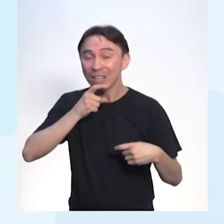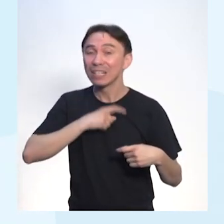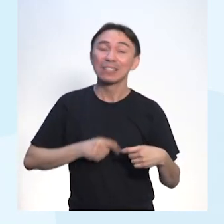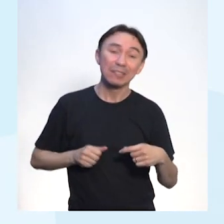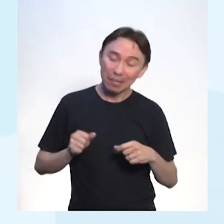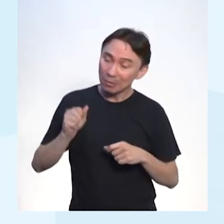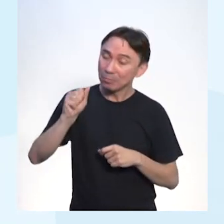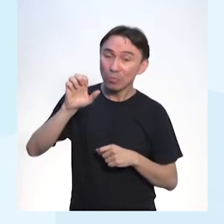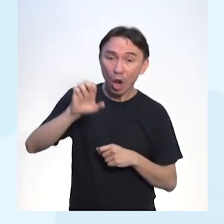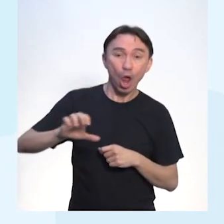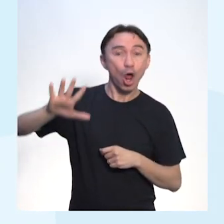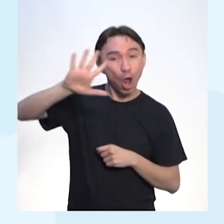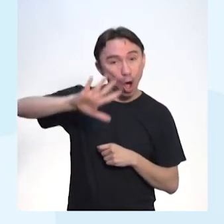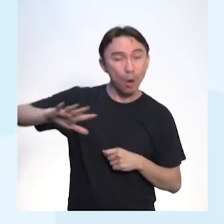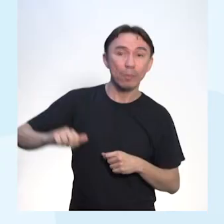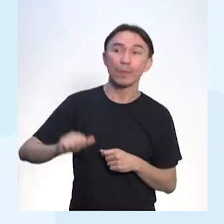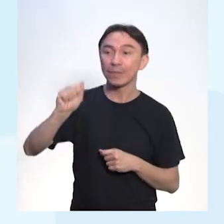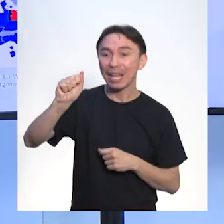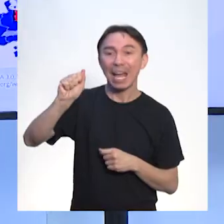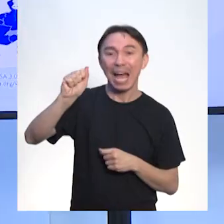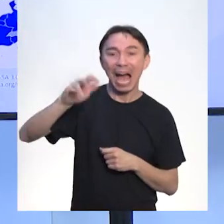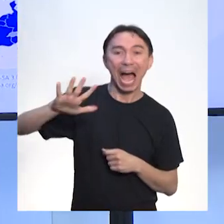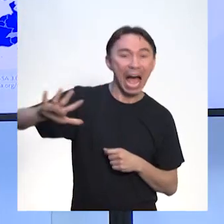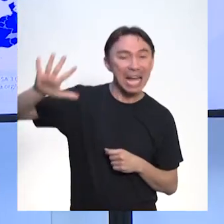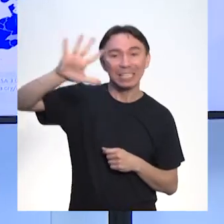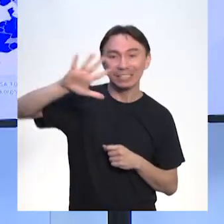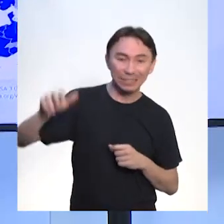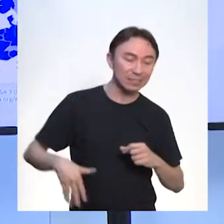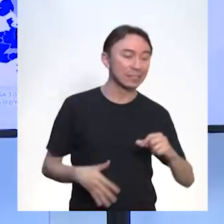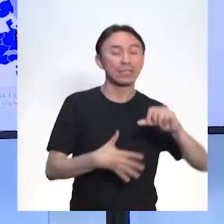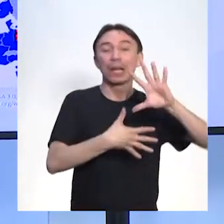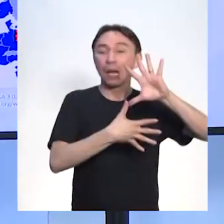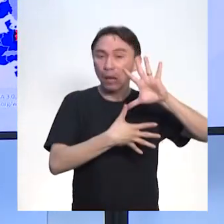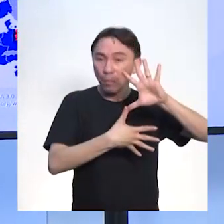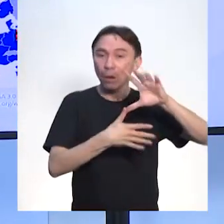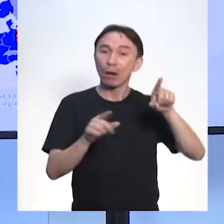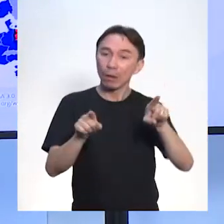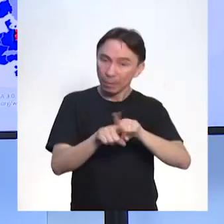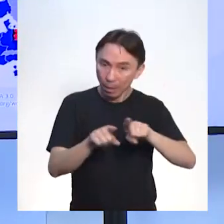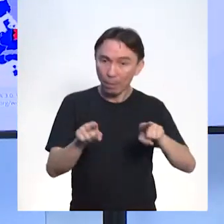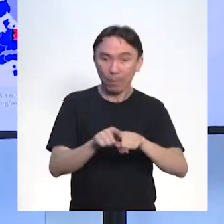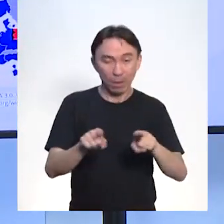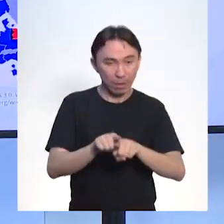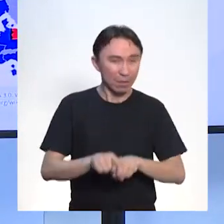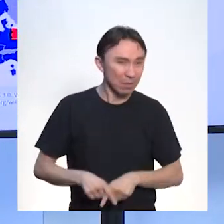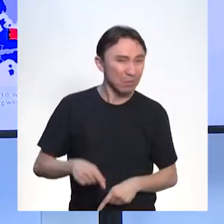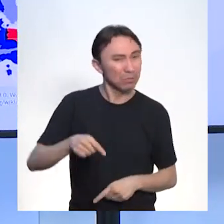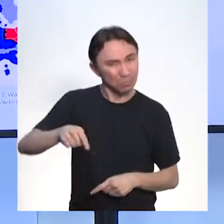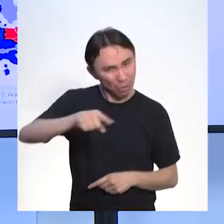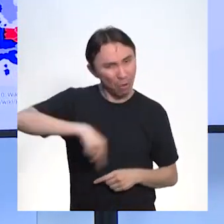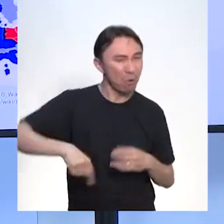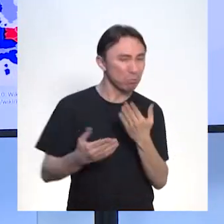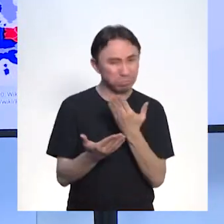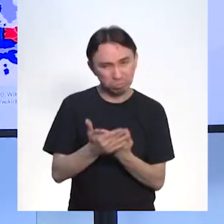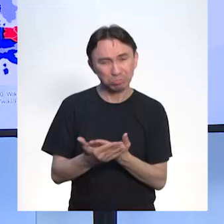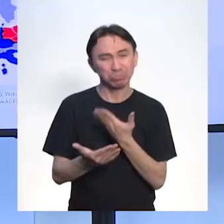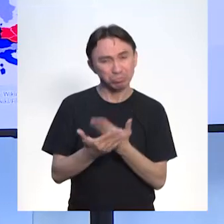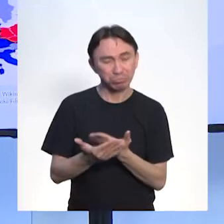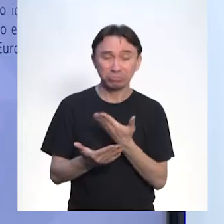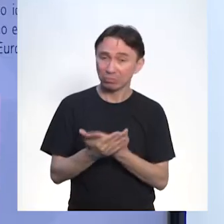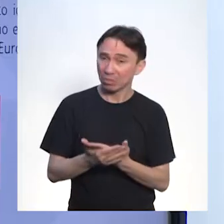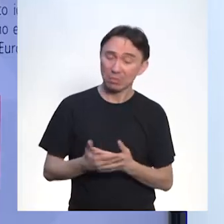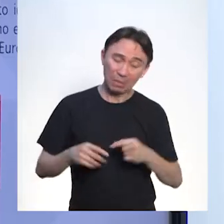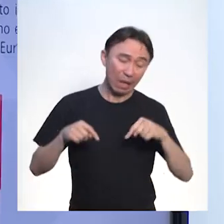a América, e nós estudamos aí os desdobramentos da ditadura civil